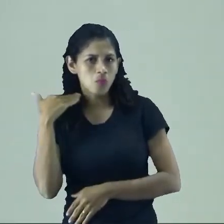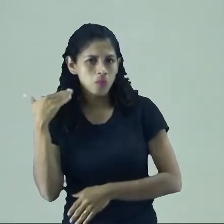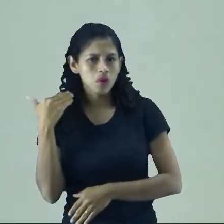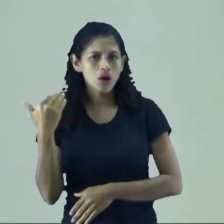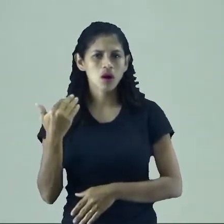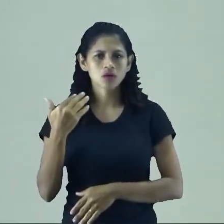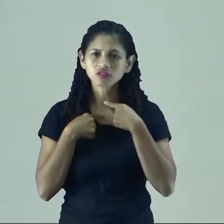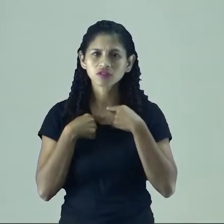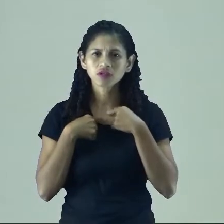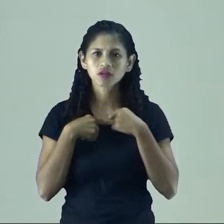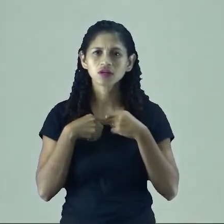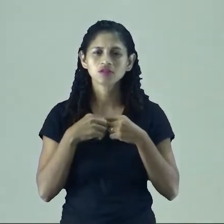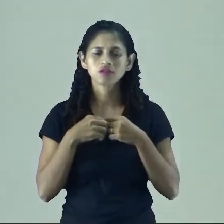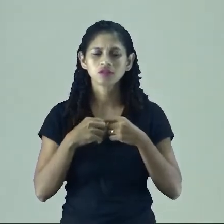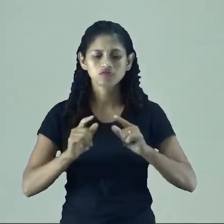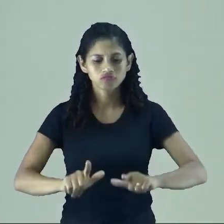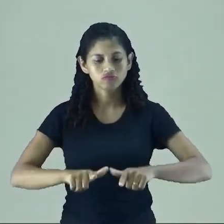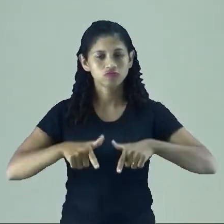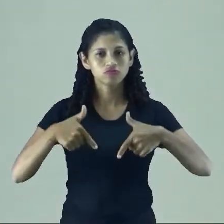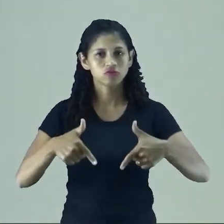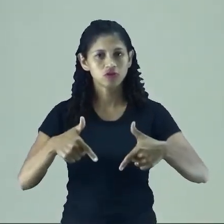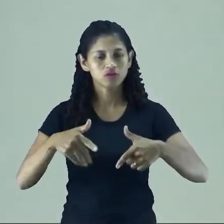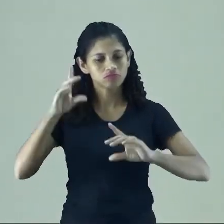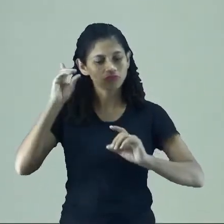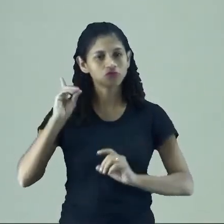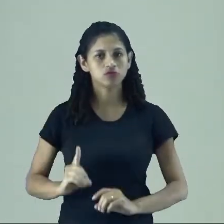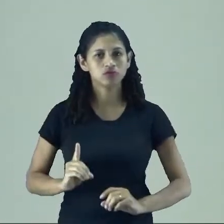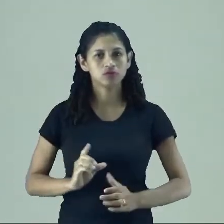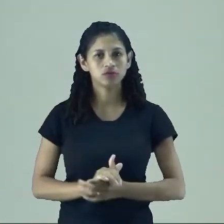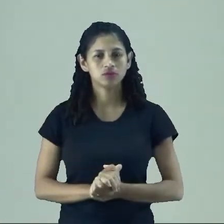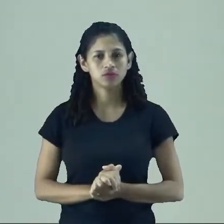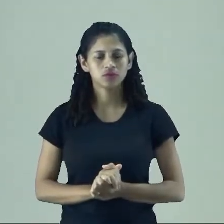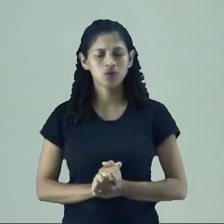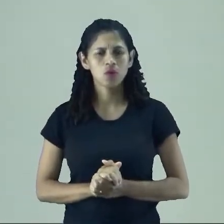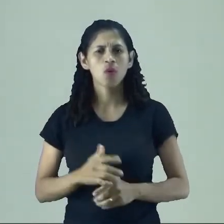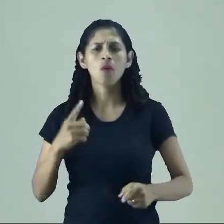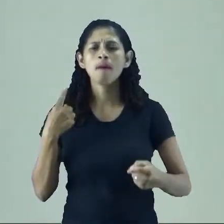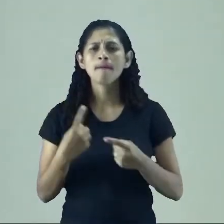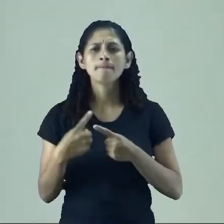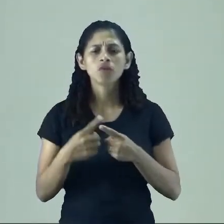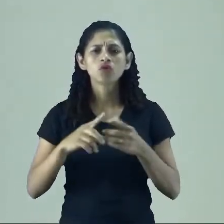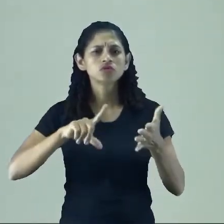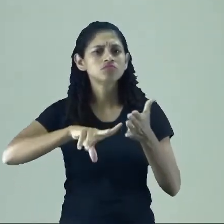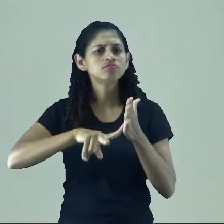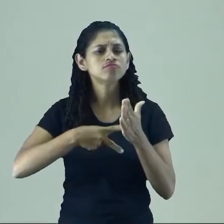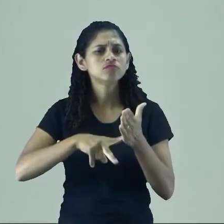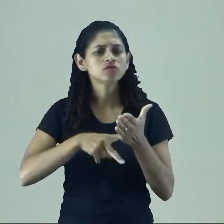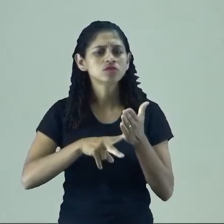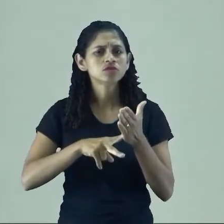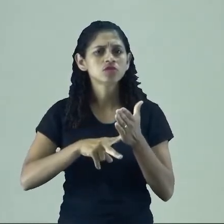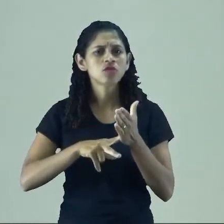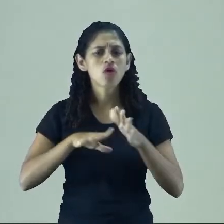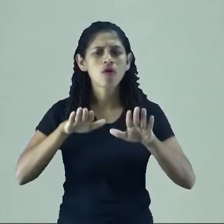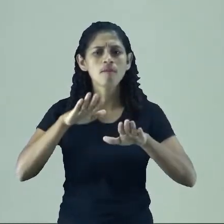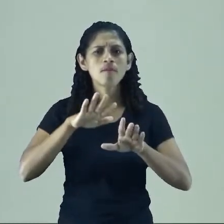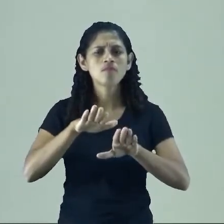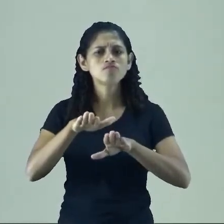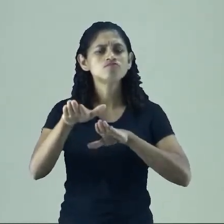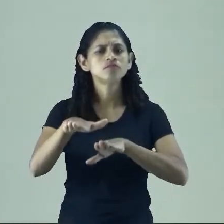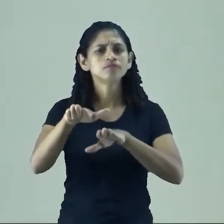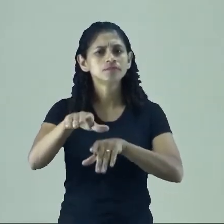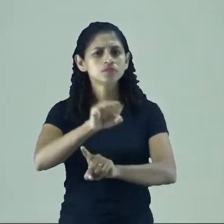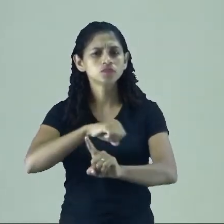para vocês. Eu estou mostrando aí uma imagem inicial, vocês podem aí observar, é um